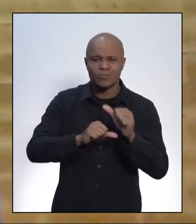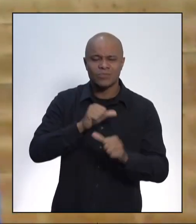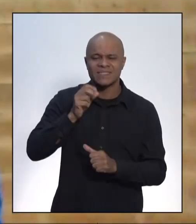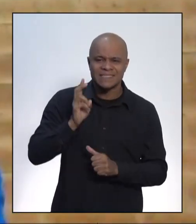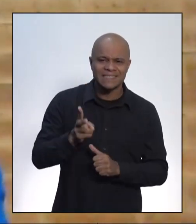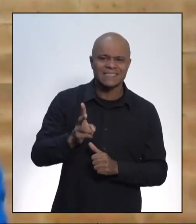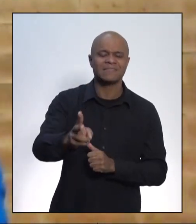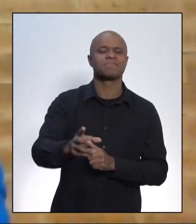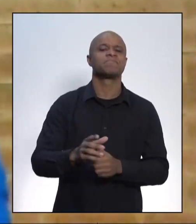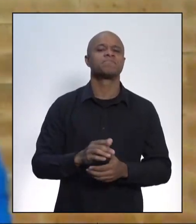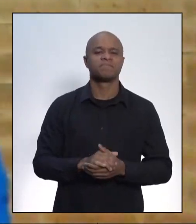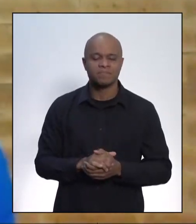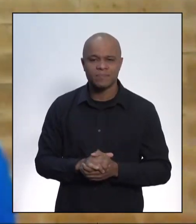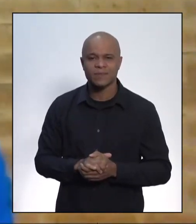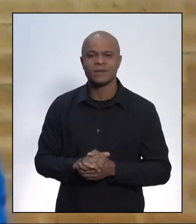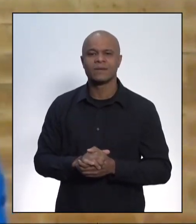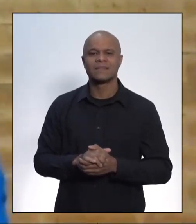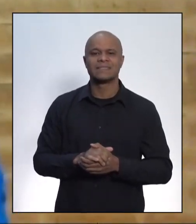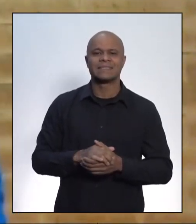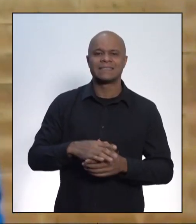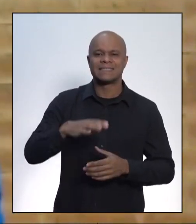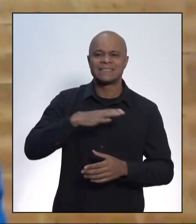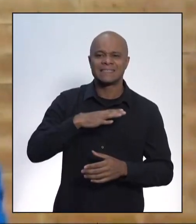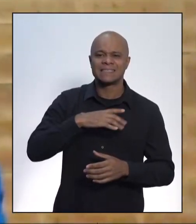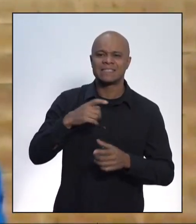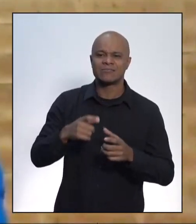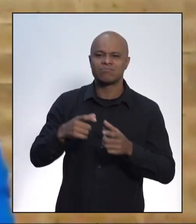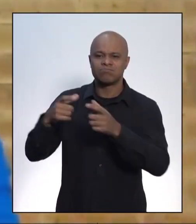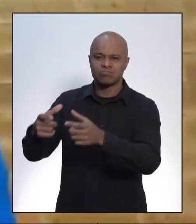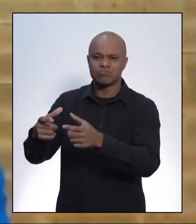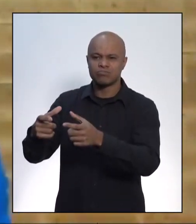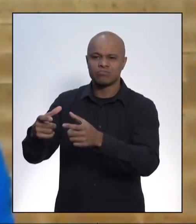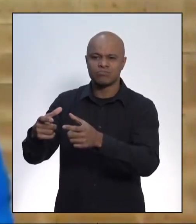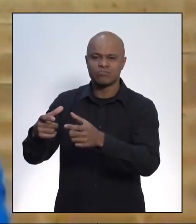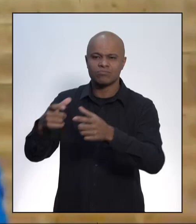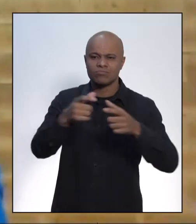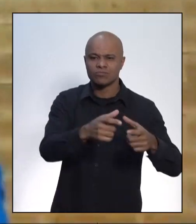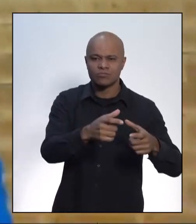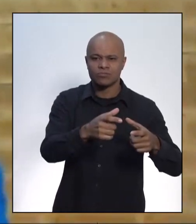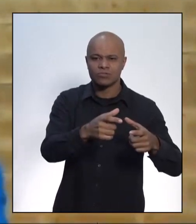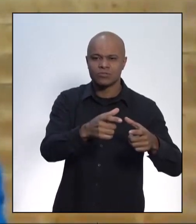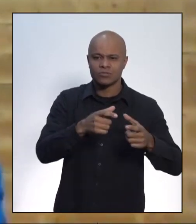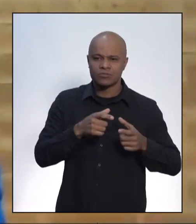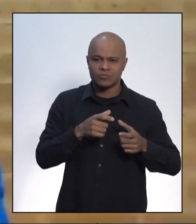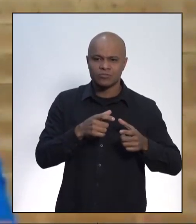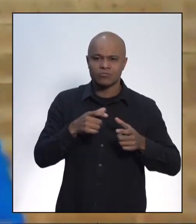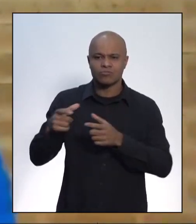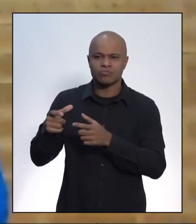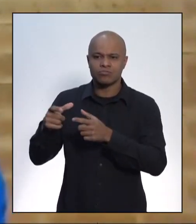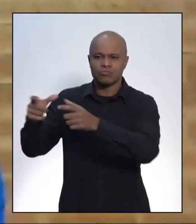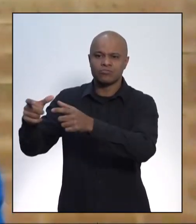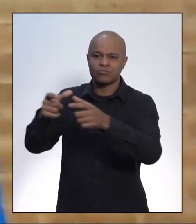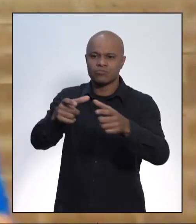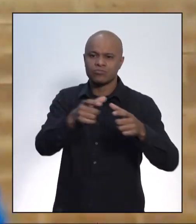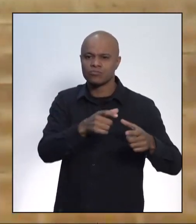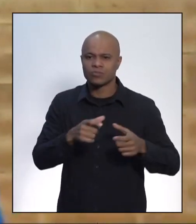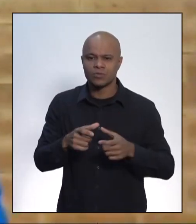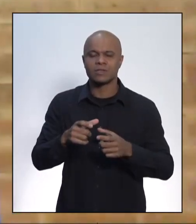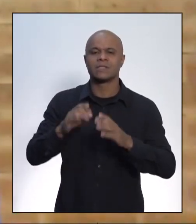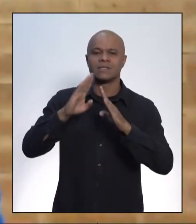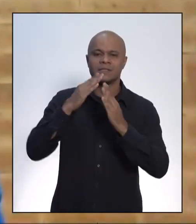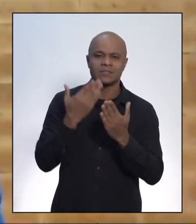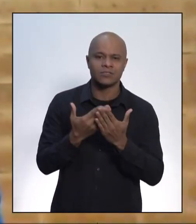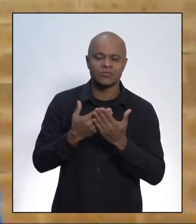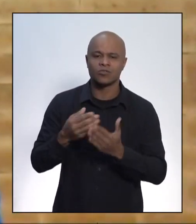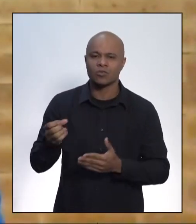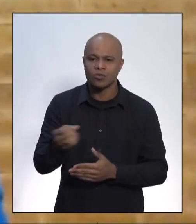tempo todo. Eu mudava muito de cidade, de país, bom, do Brasil para os Estados Unidos, de cidade, de escola, toda hora tendo que